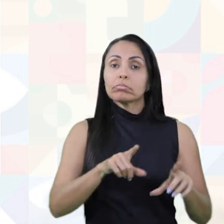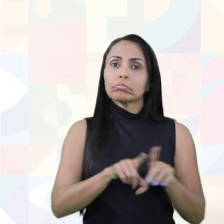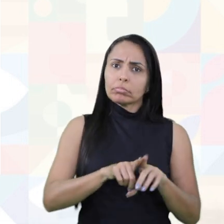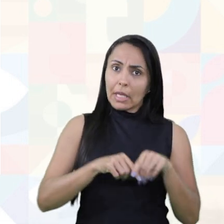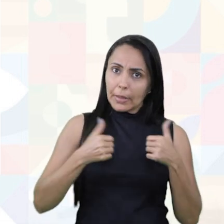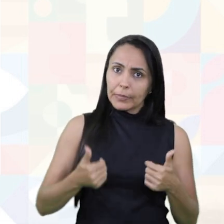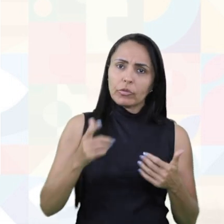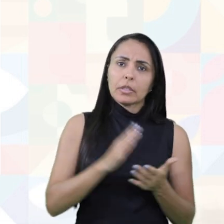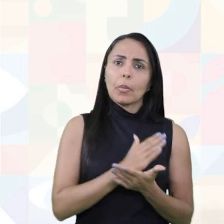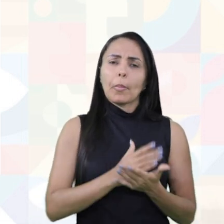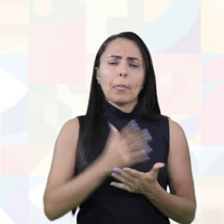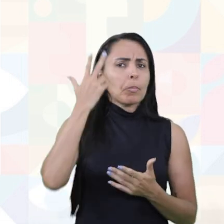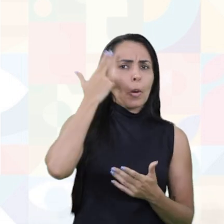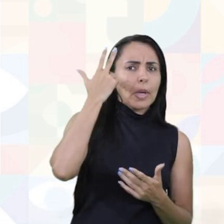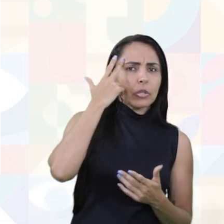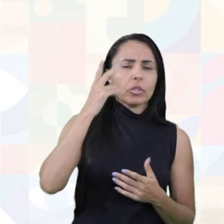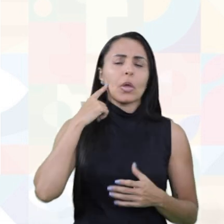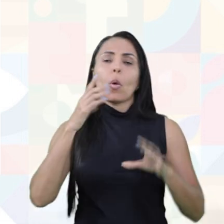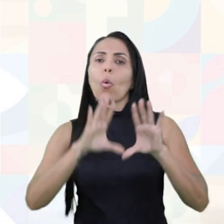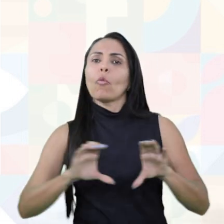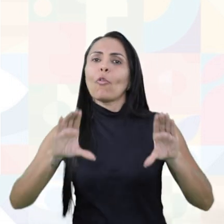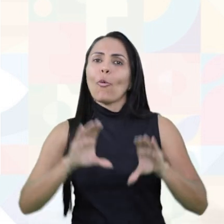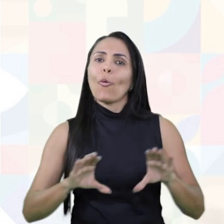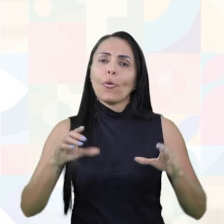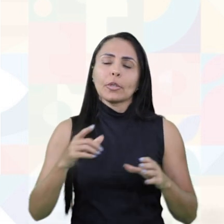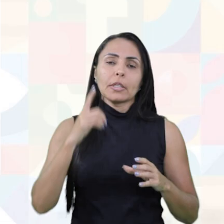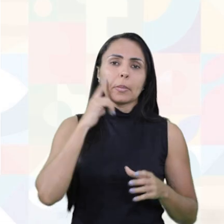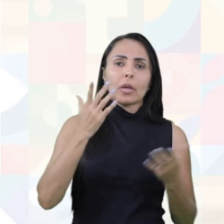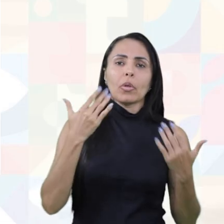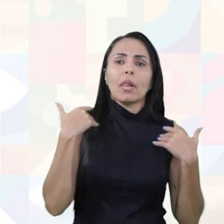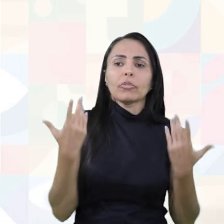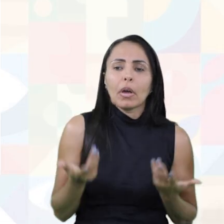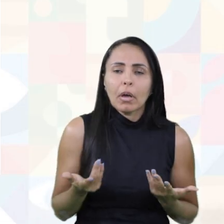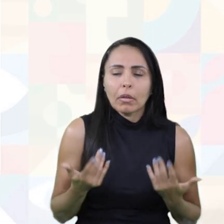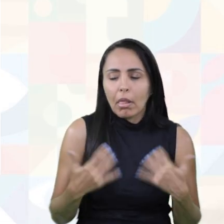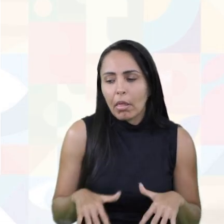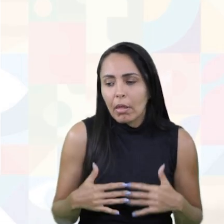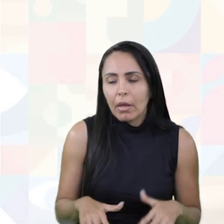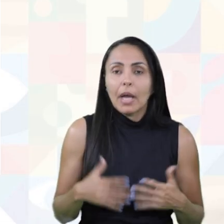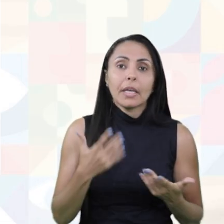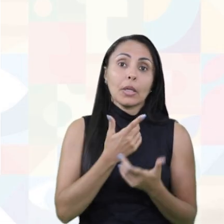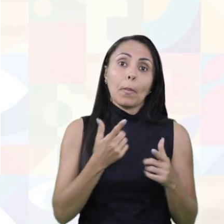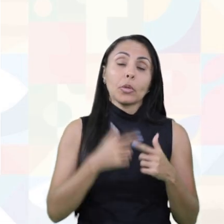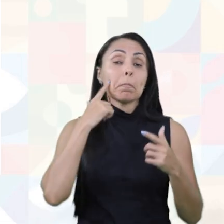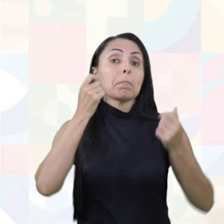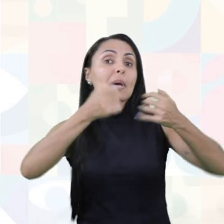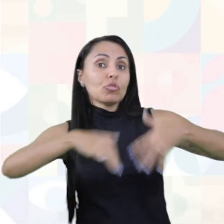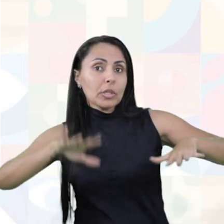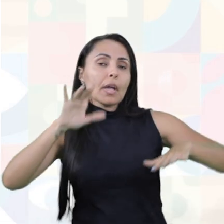tem geralmente uma postura confortável, que é a postura mais relaxada. E essa postura ela pode